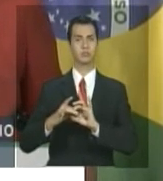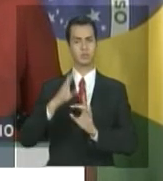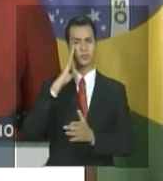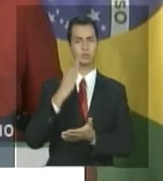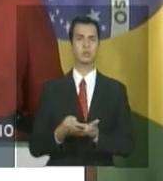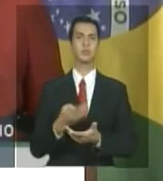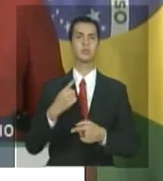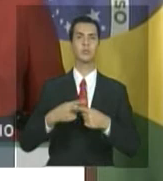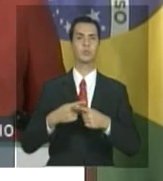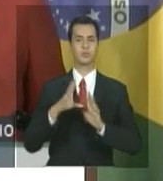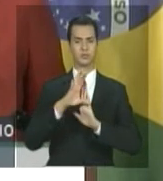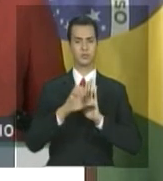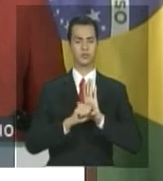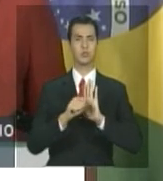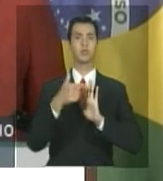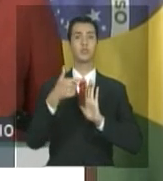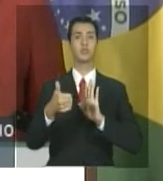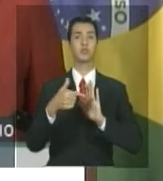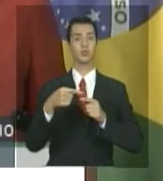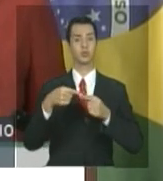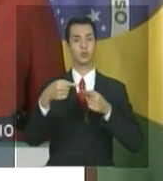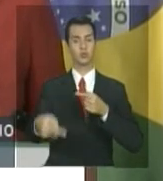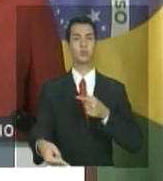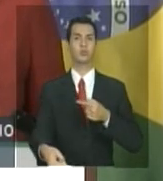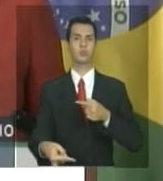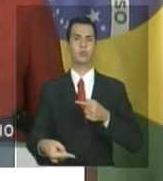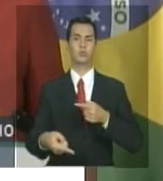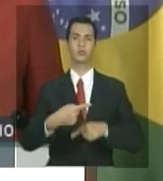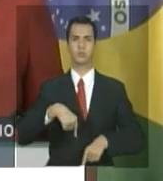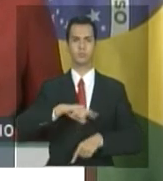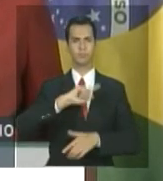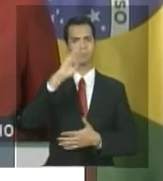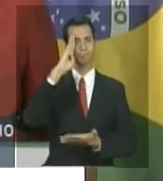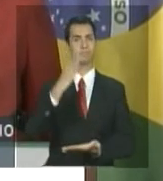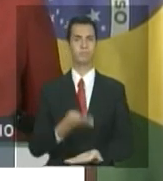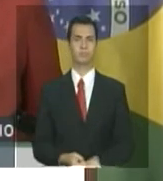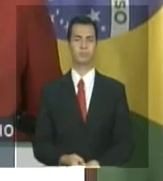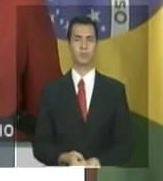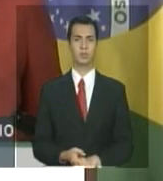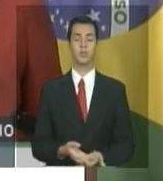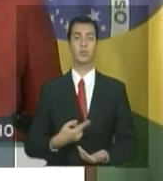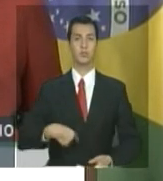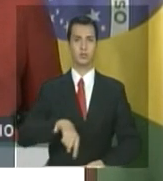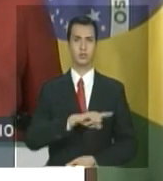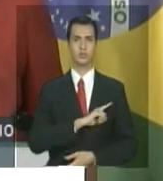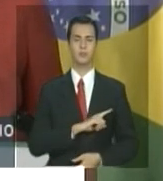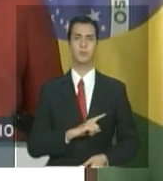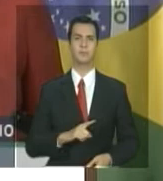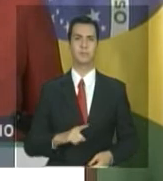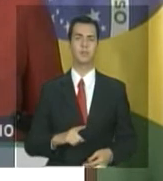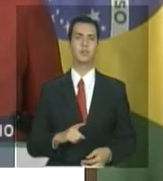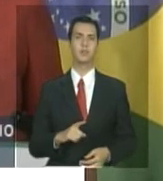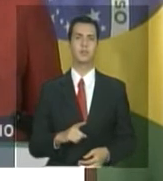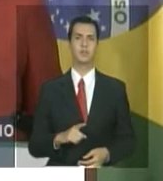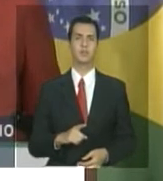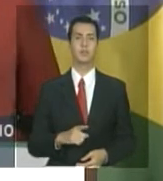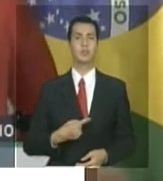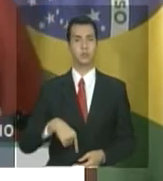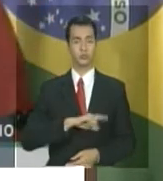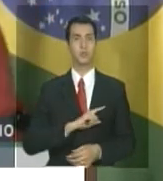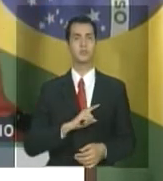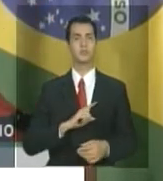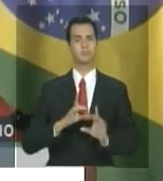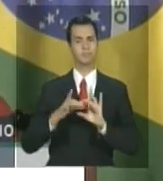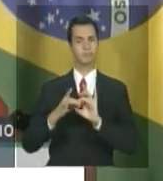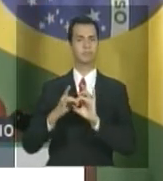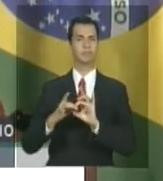E hoje, cada vez mais, temos sido parceiros num diálogo